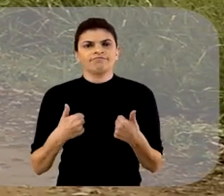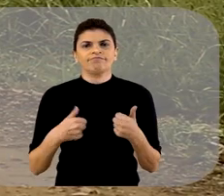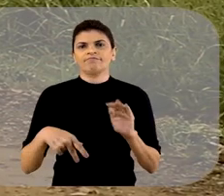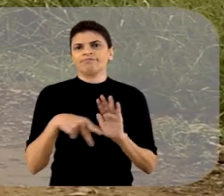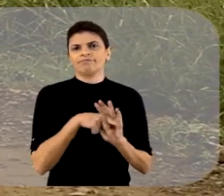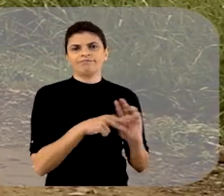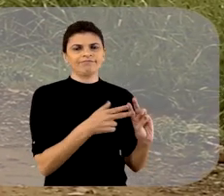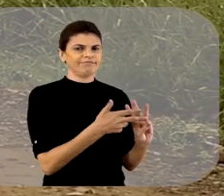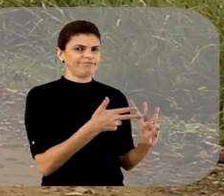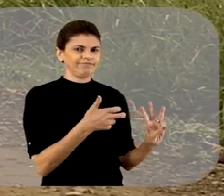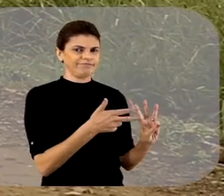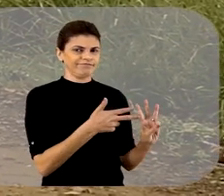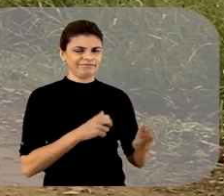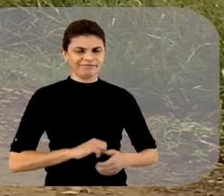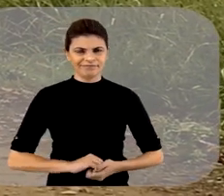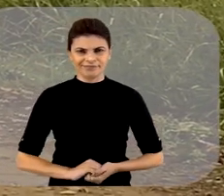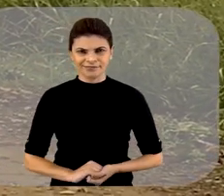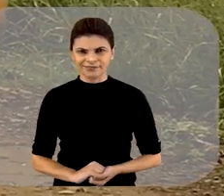indígenas.